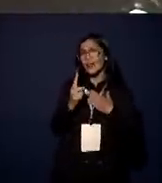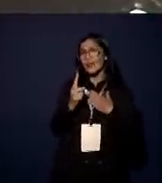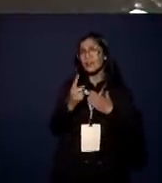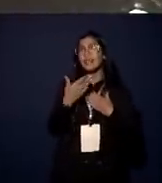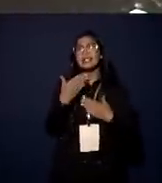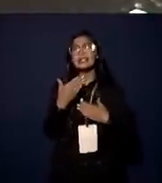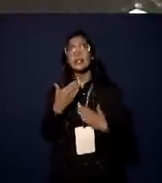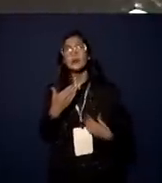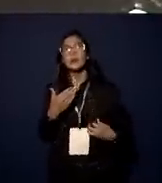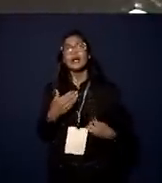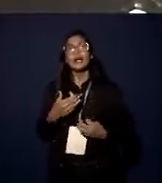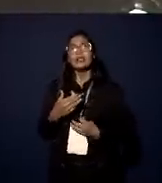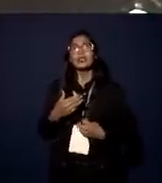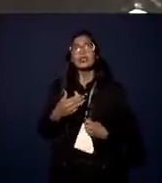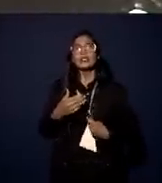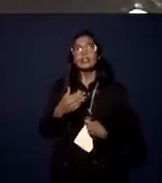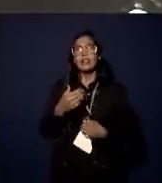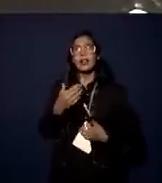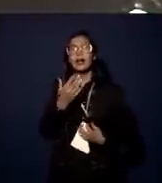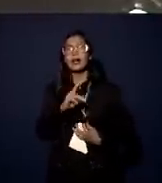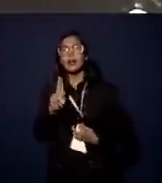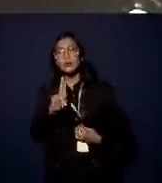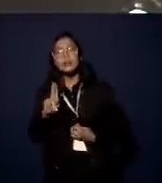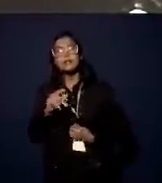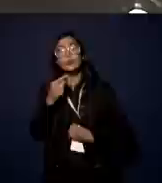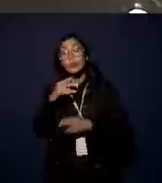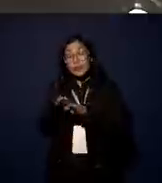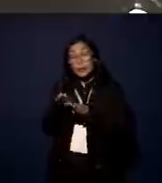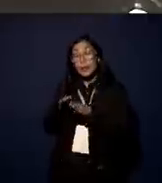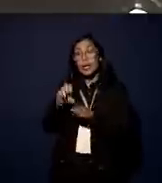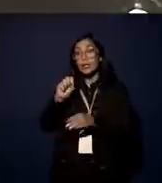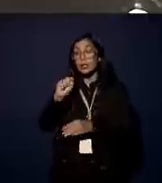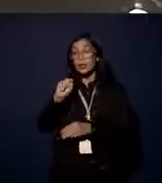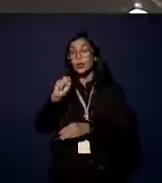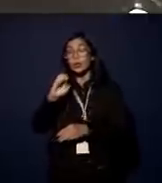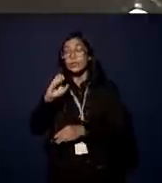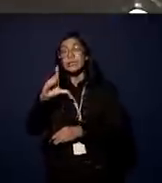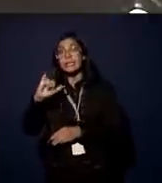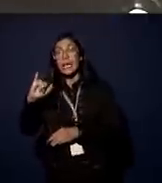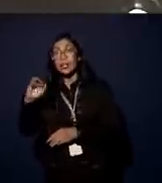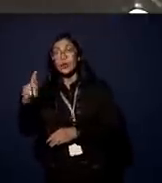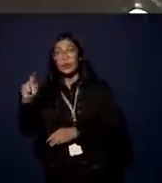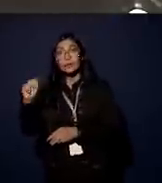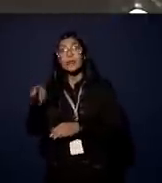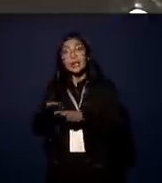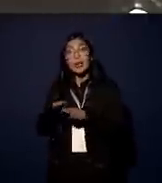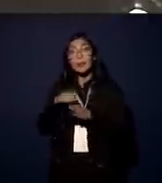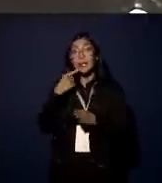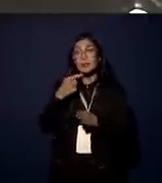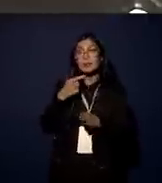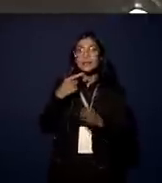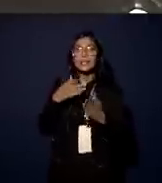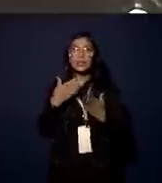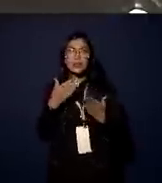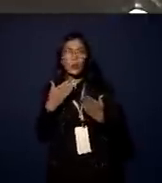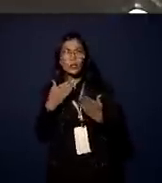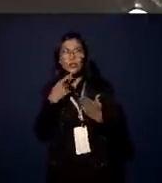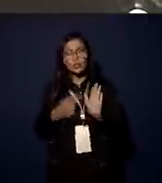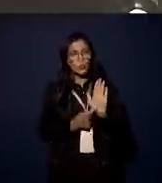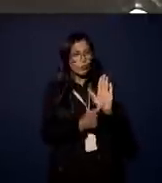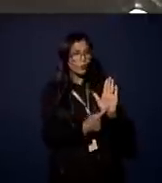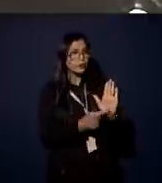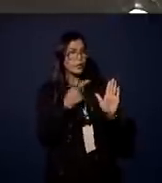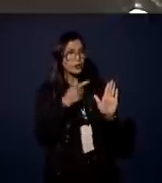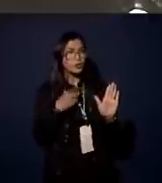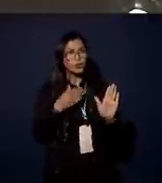tá colocando isso também à disposição do Sela e numa visão não concorrencial então a gente vira para o César hoje porque eu